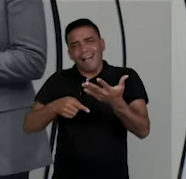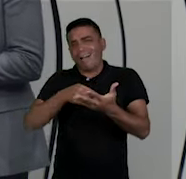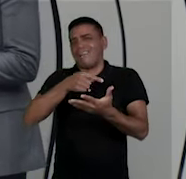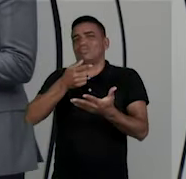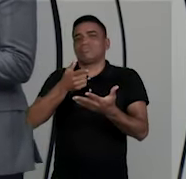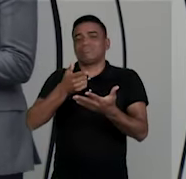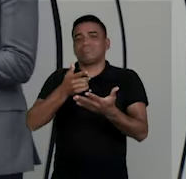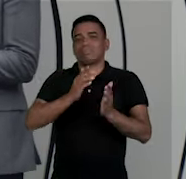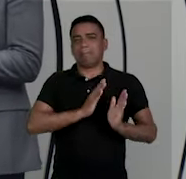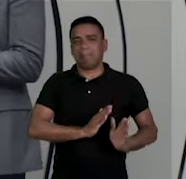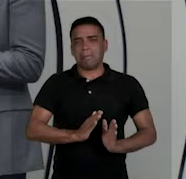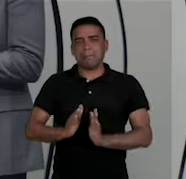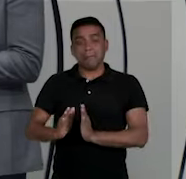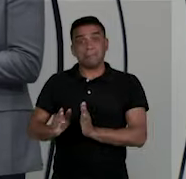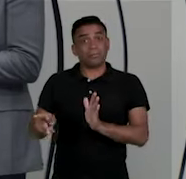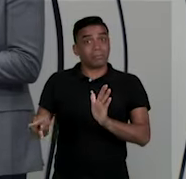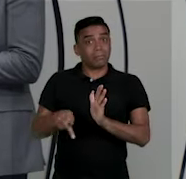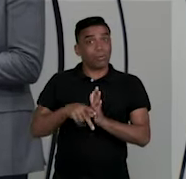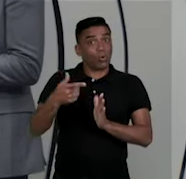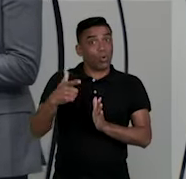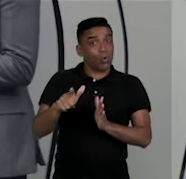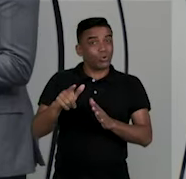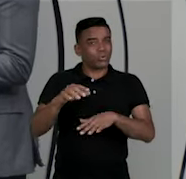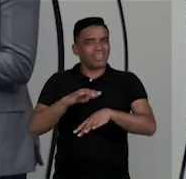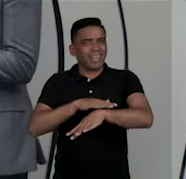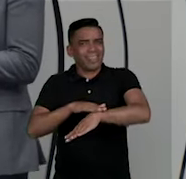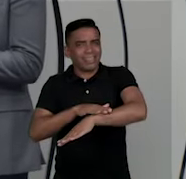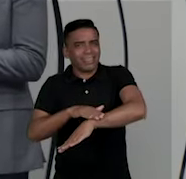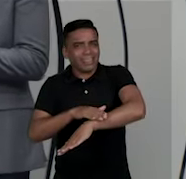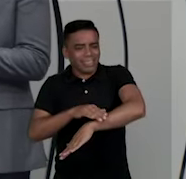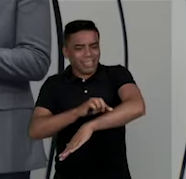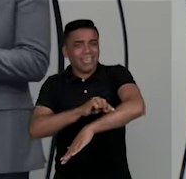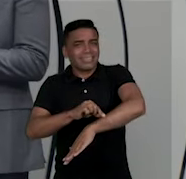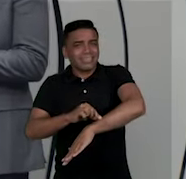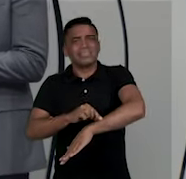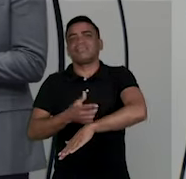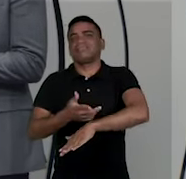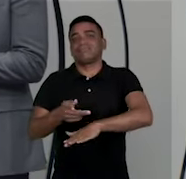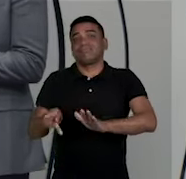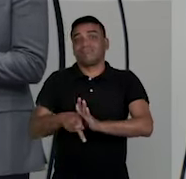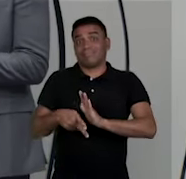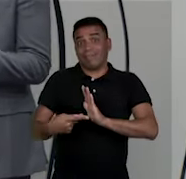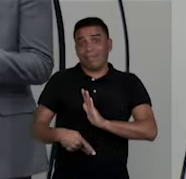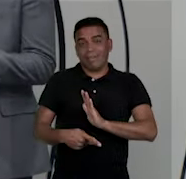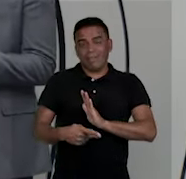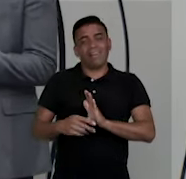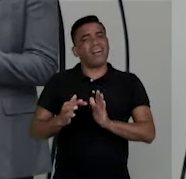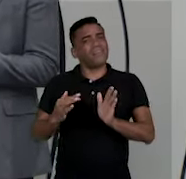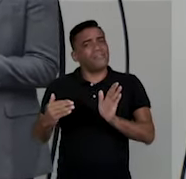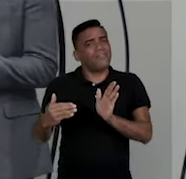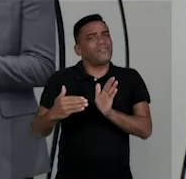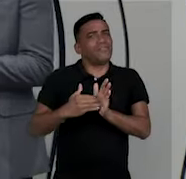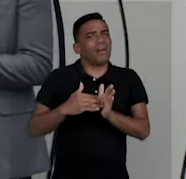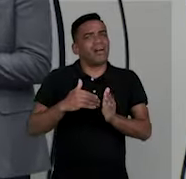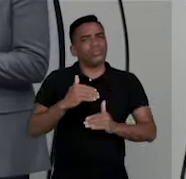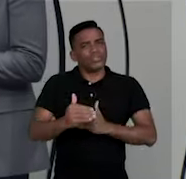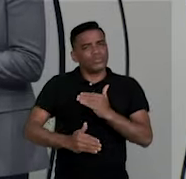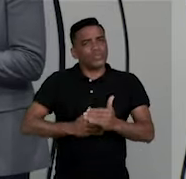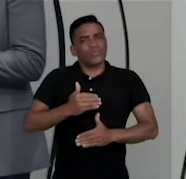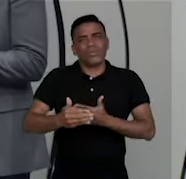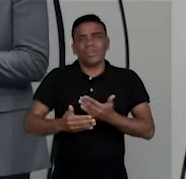também origem aos outros tecidos embrionários, né? Que no final, mais para frente, vai desenvolver o sistema reprodutor, o